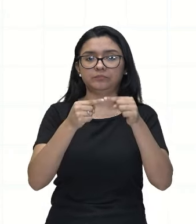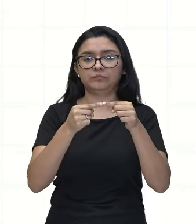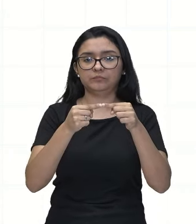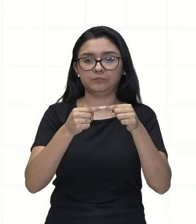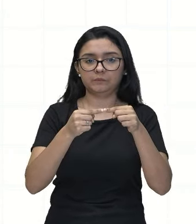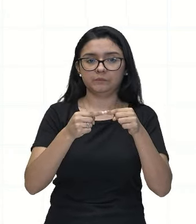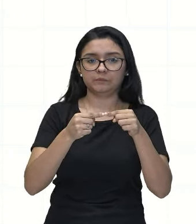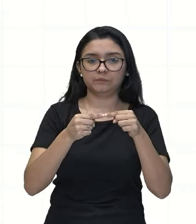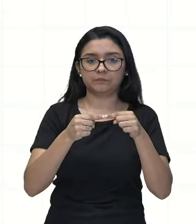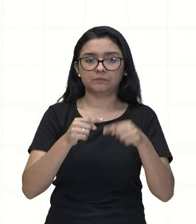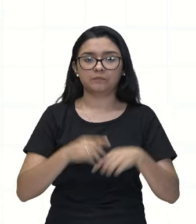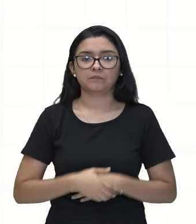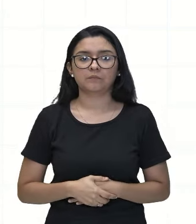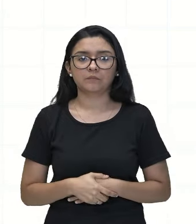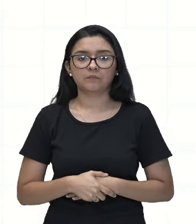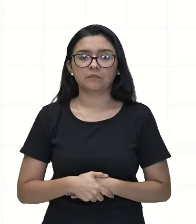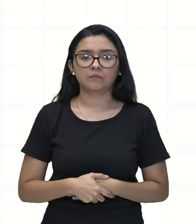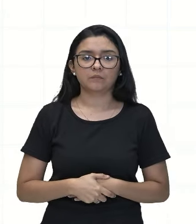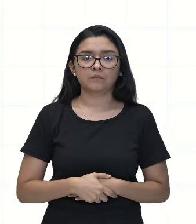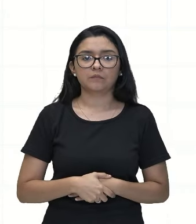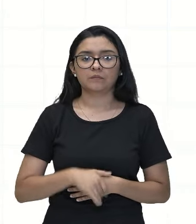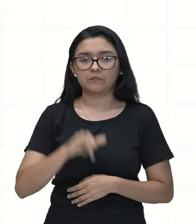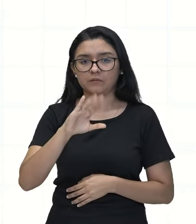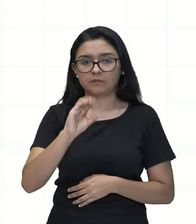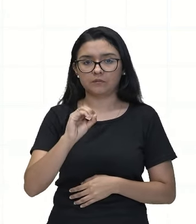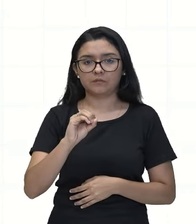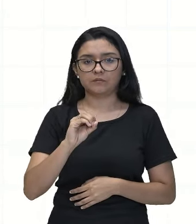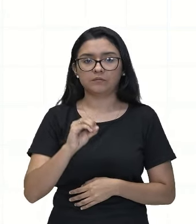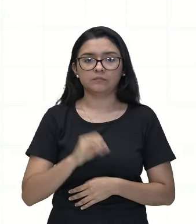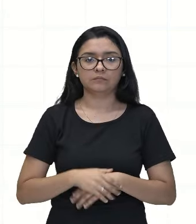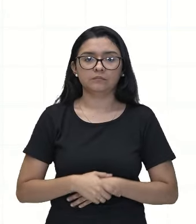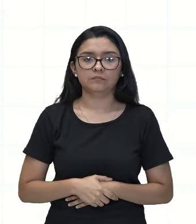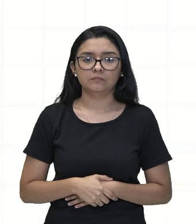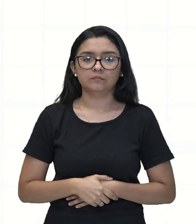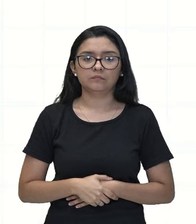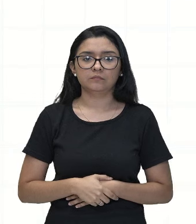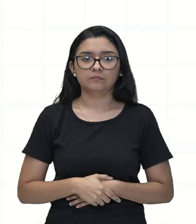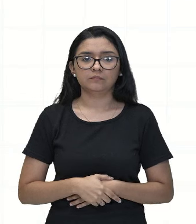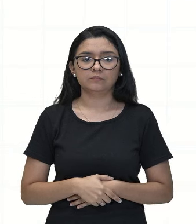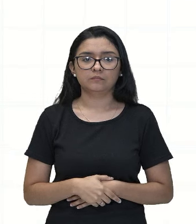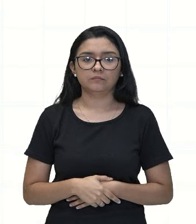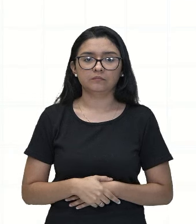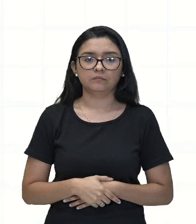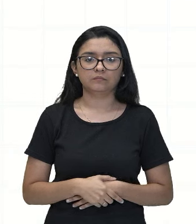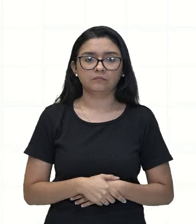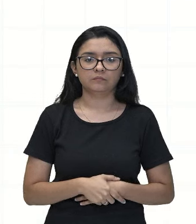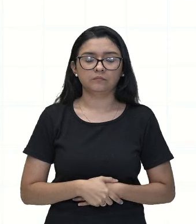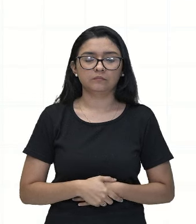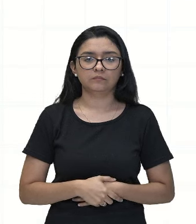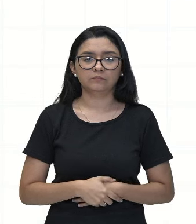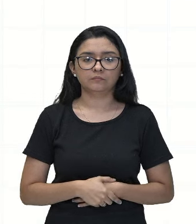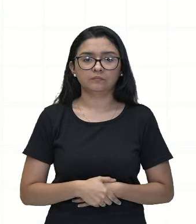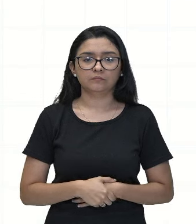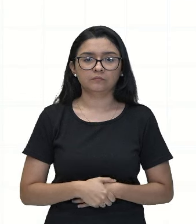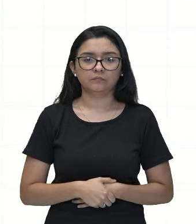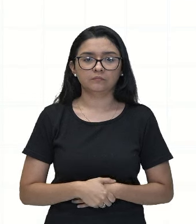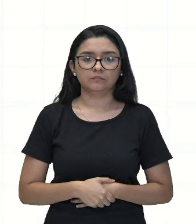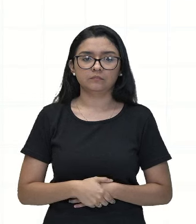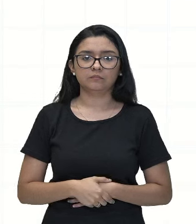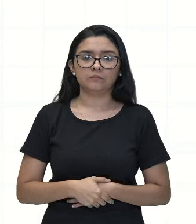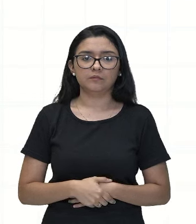ideológica é a ideia que tá se passando na na frase na oração porém eu